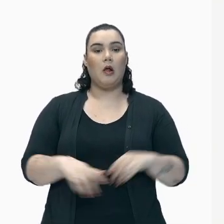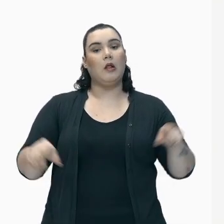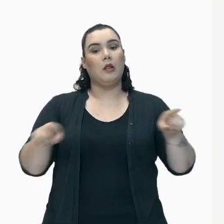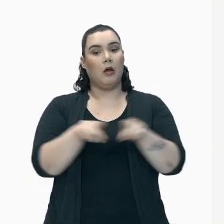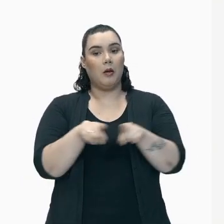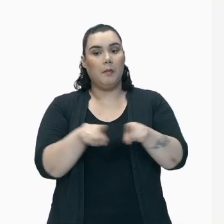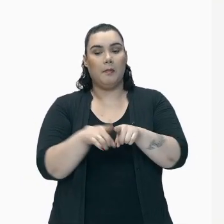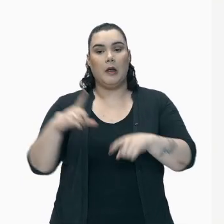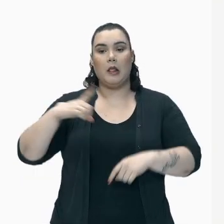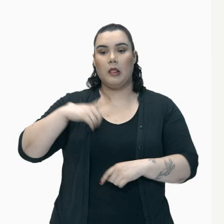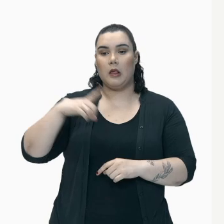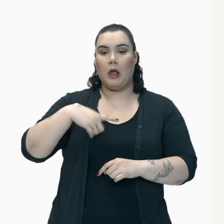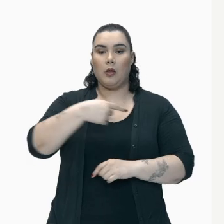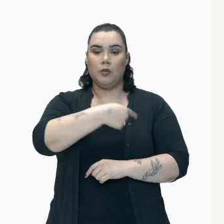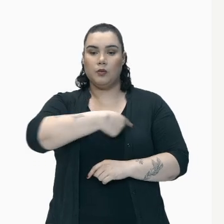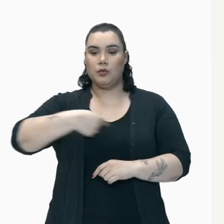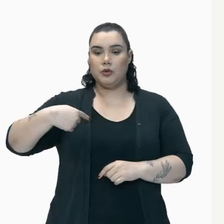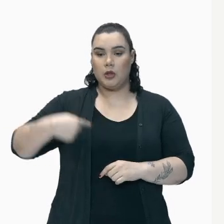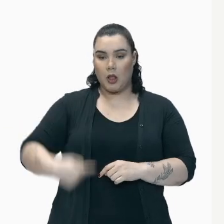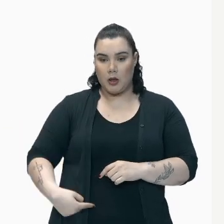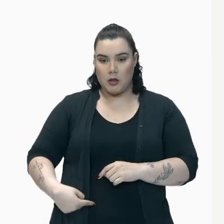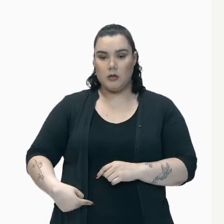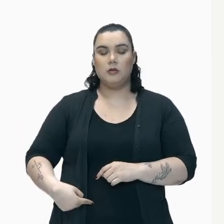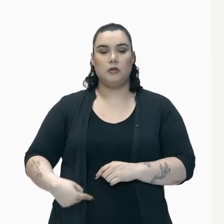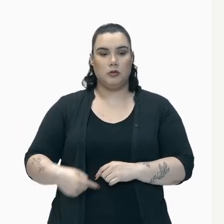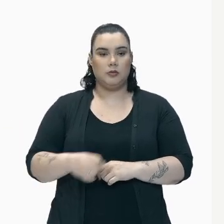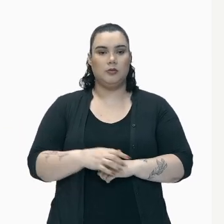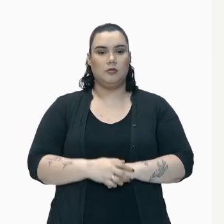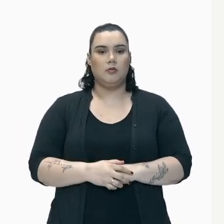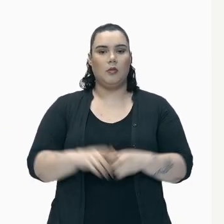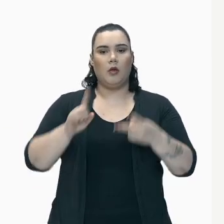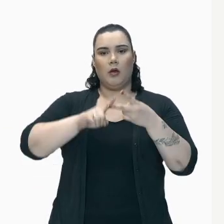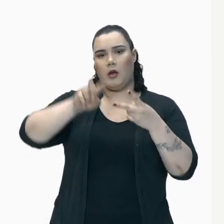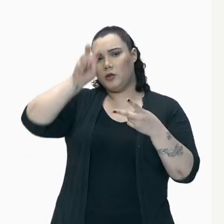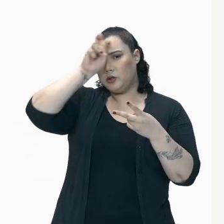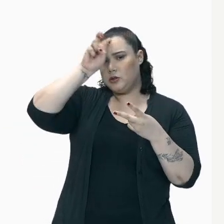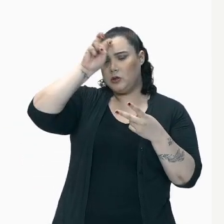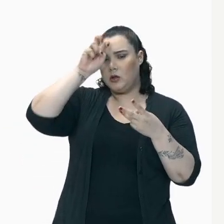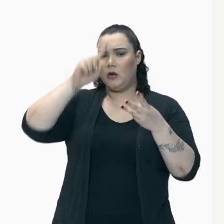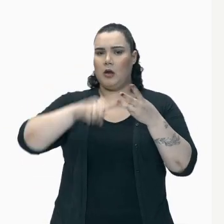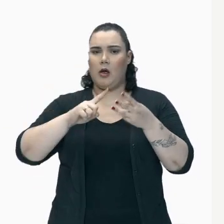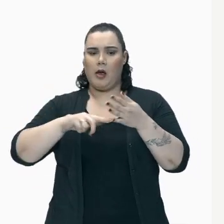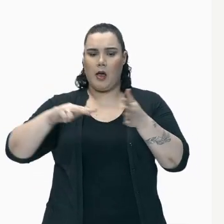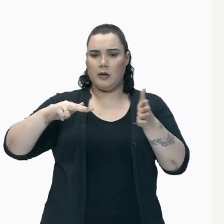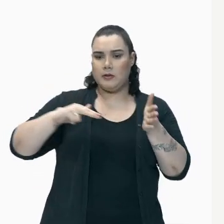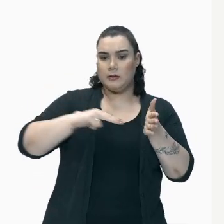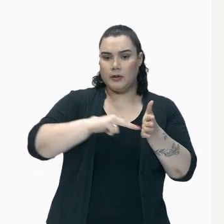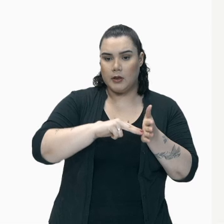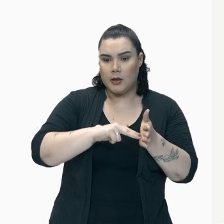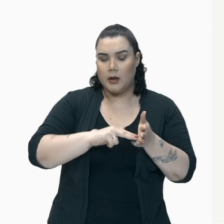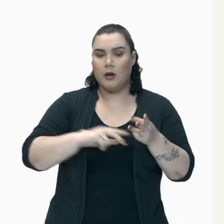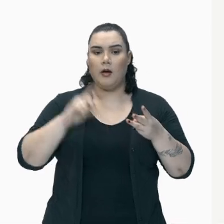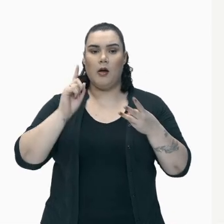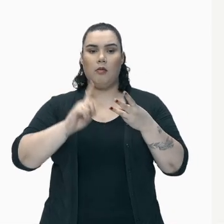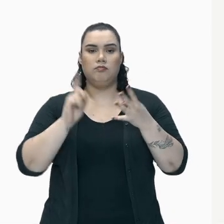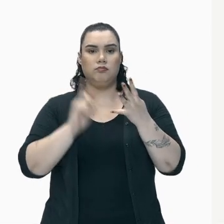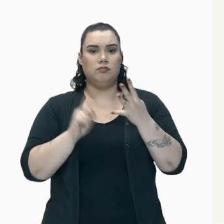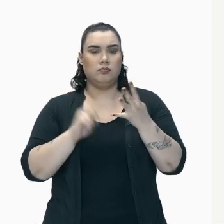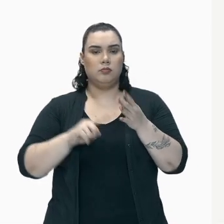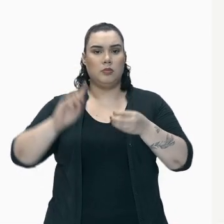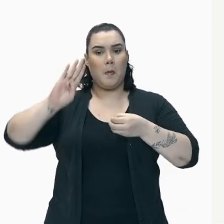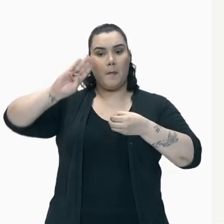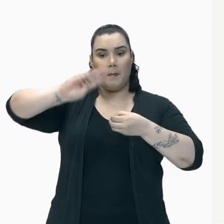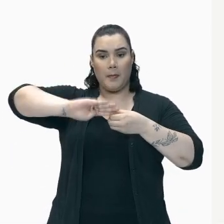também, né? Os chineses, egípcios, assírios e babilônicos já observavam